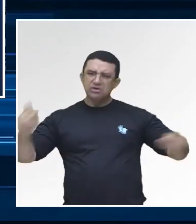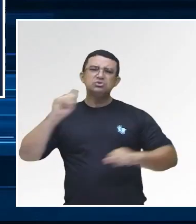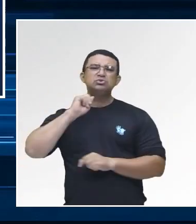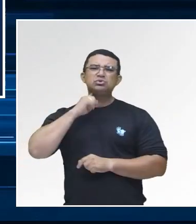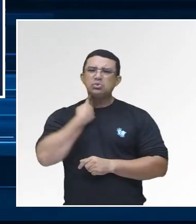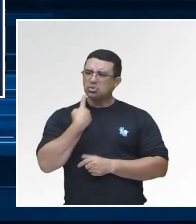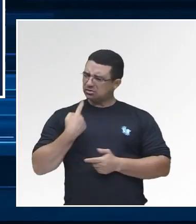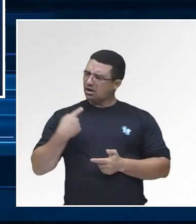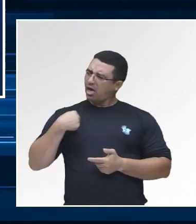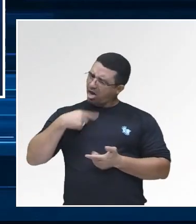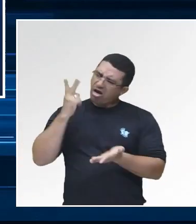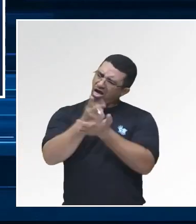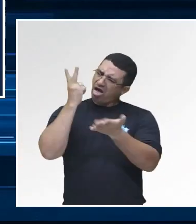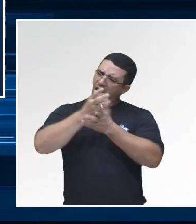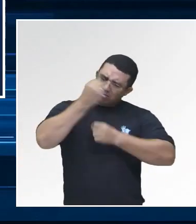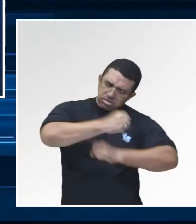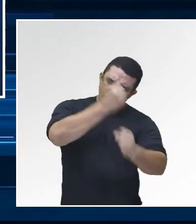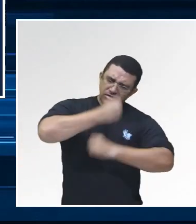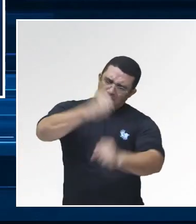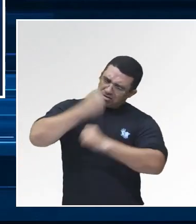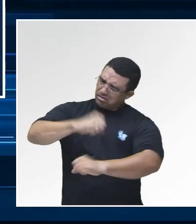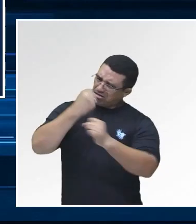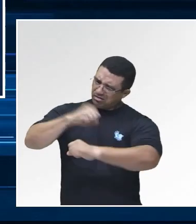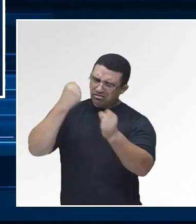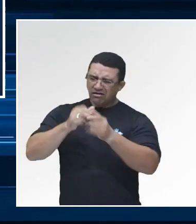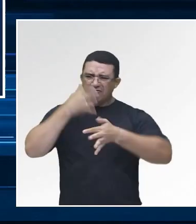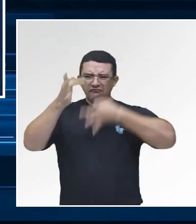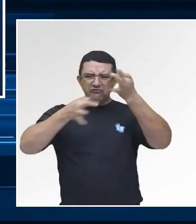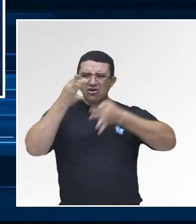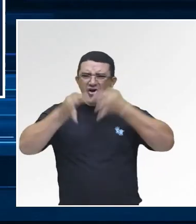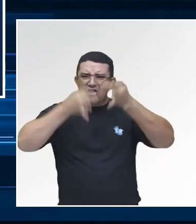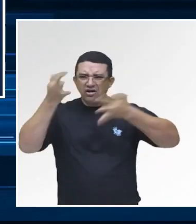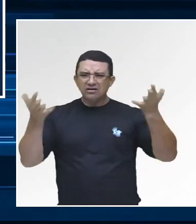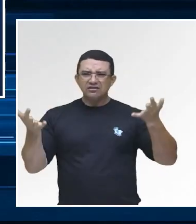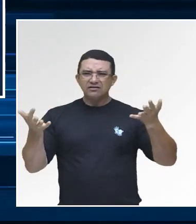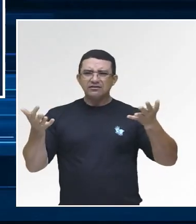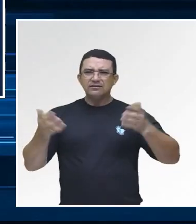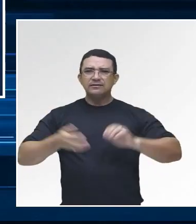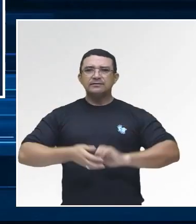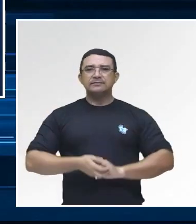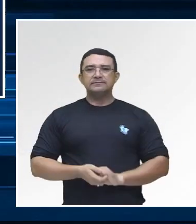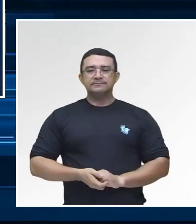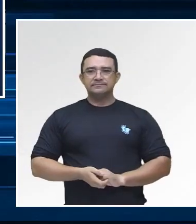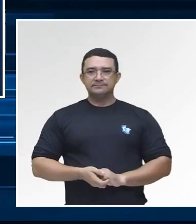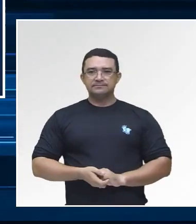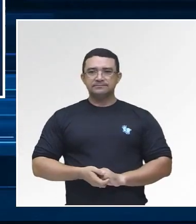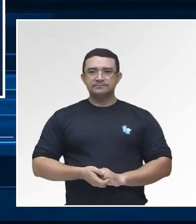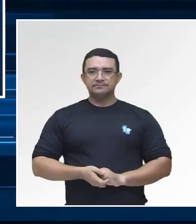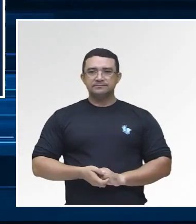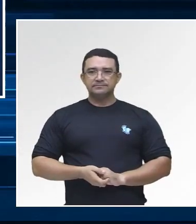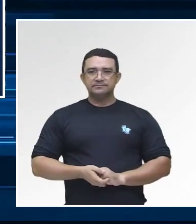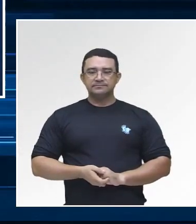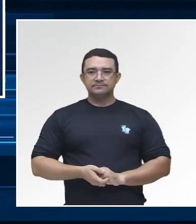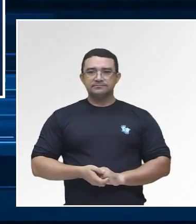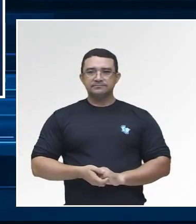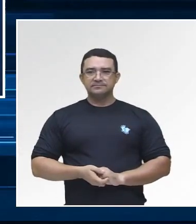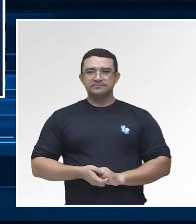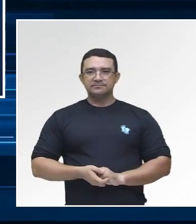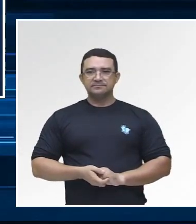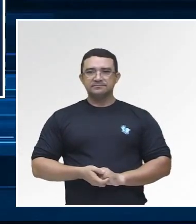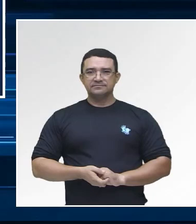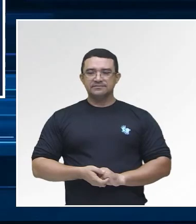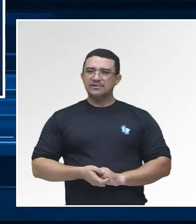vivia varrendo essas flores desgraçadas. Ai, me arrepiei toda dessa história. É